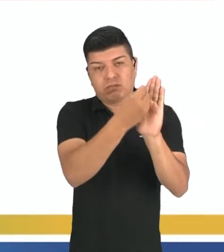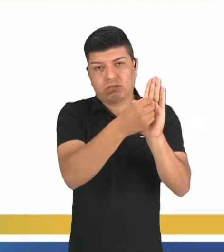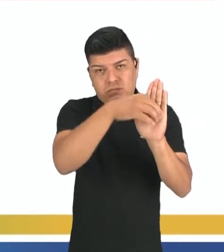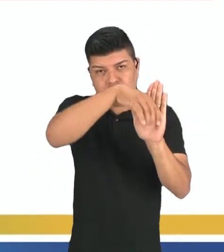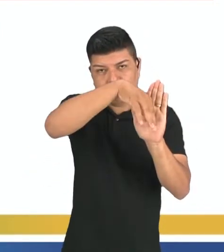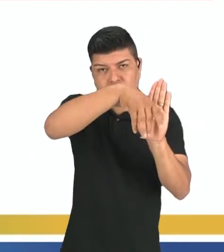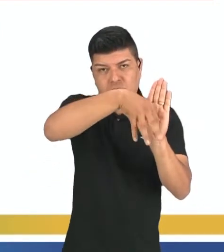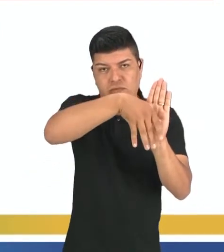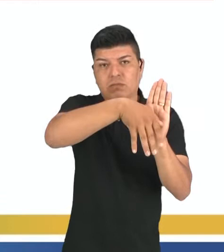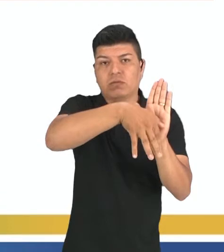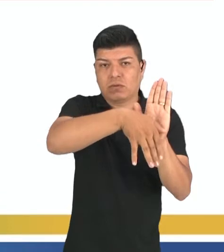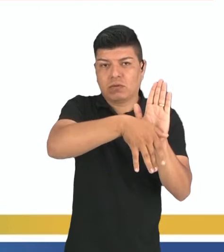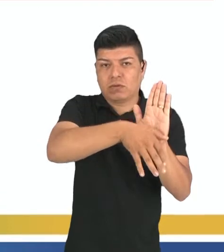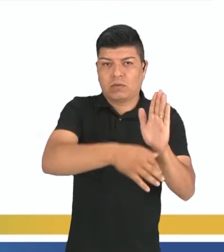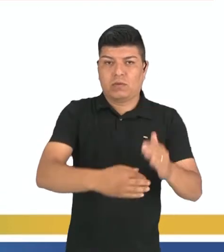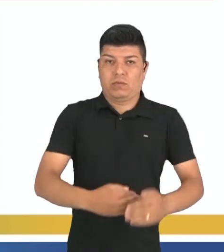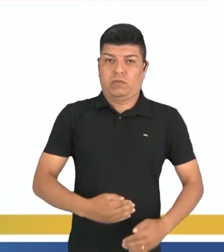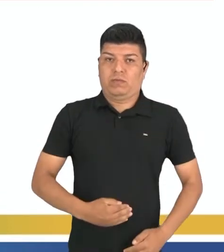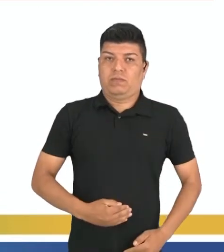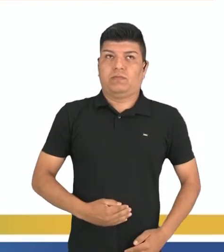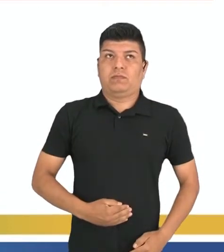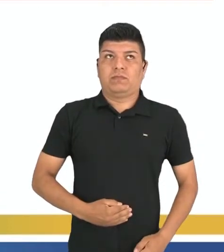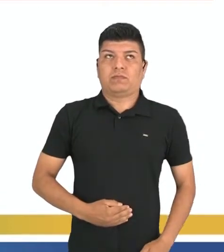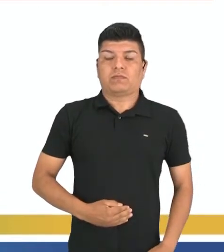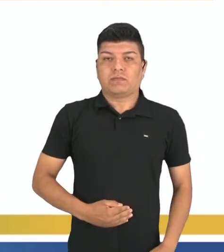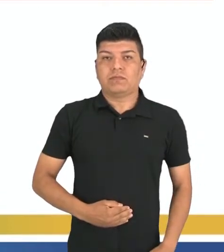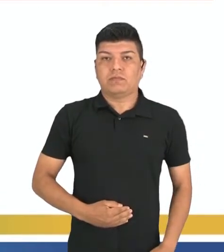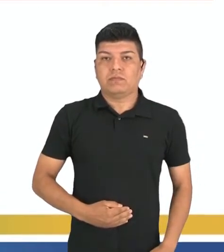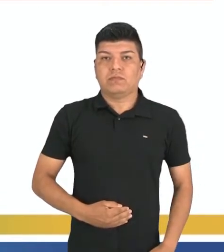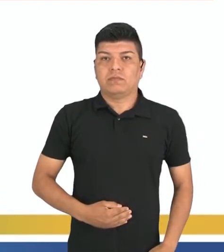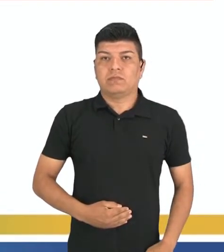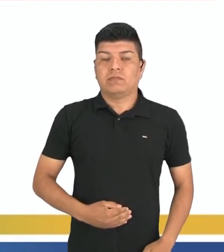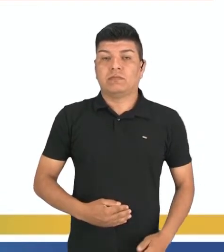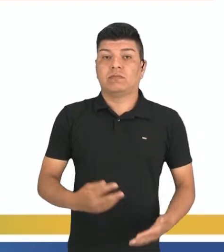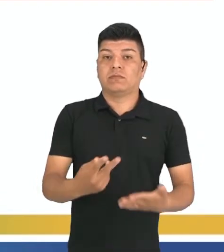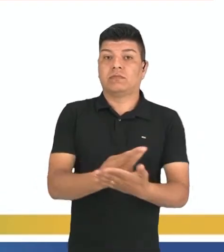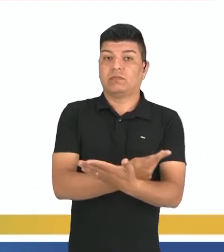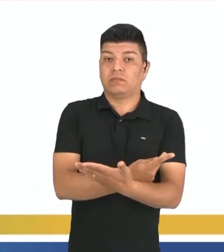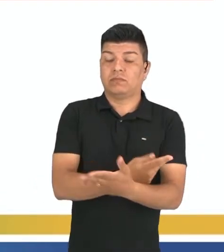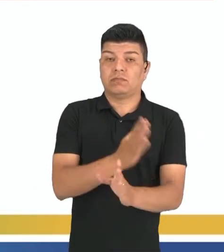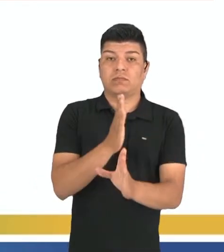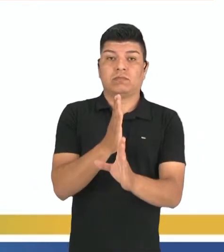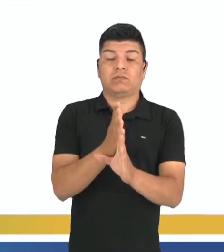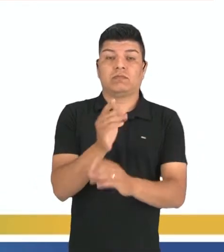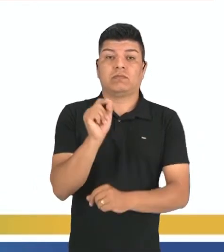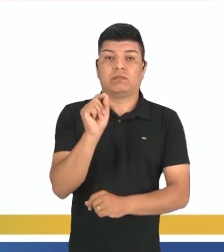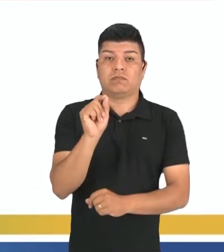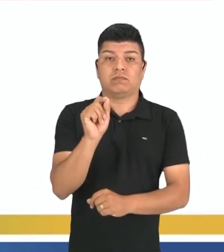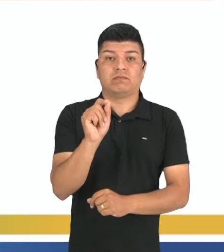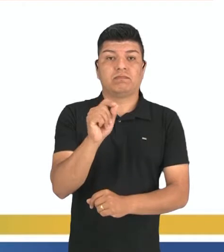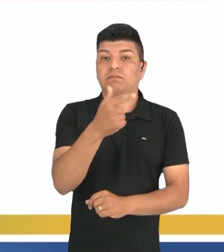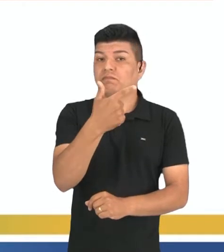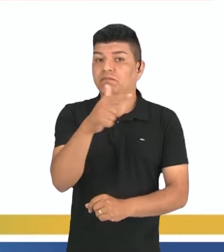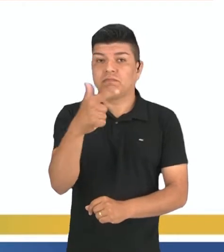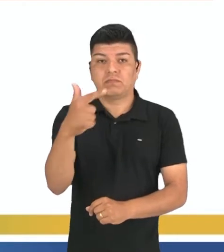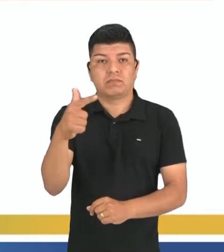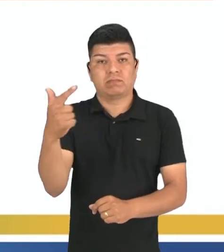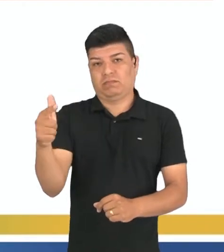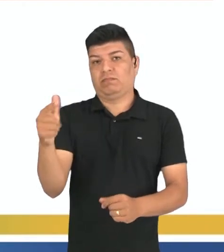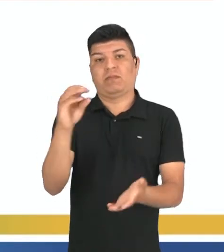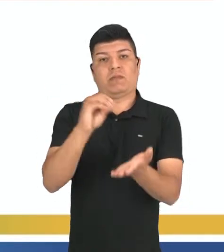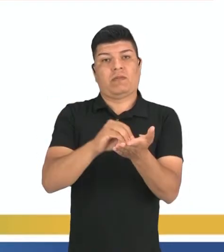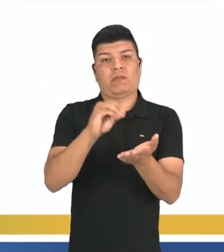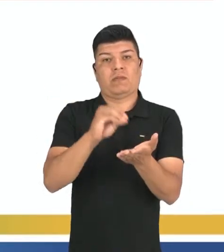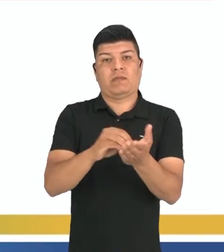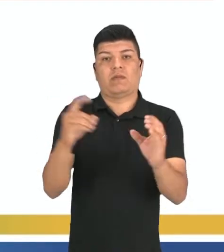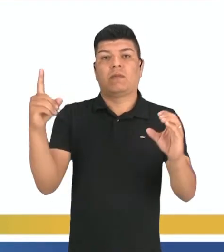interna do útero, e ela ocorre devido à não fecundação, à ausência de